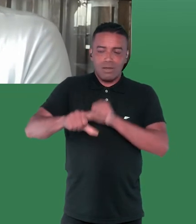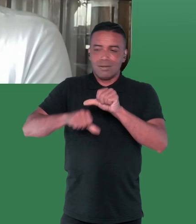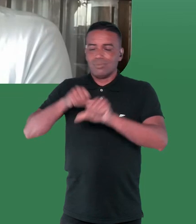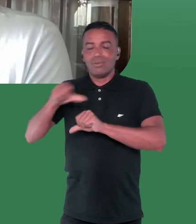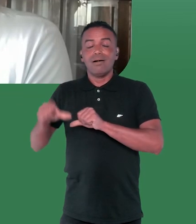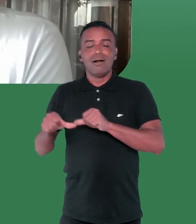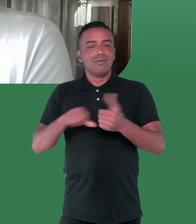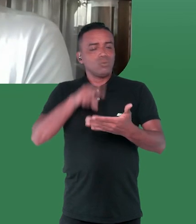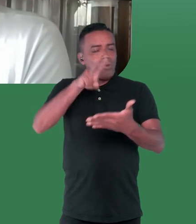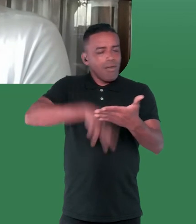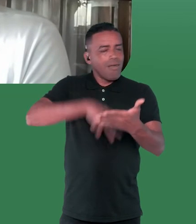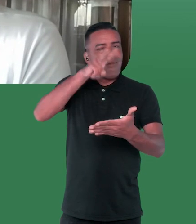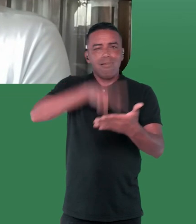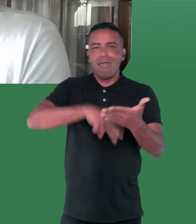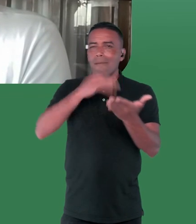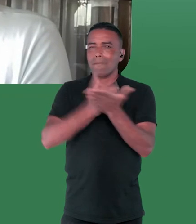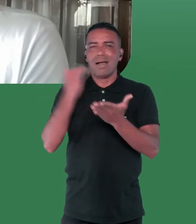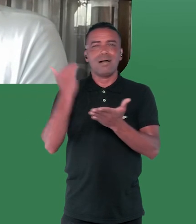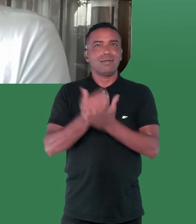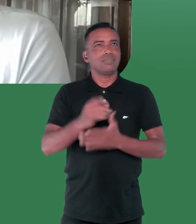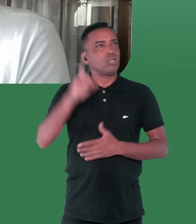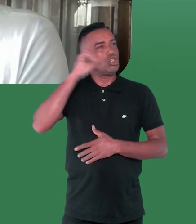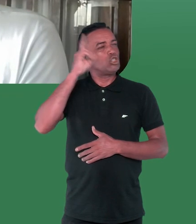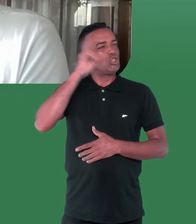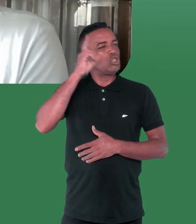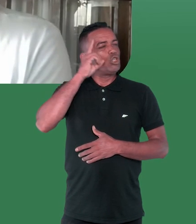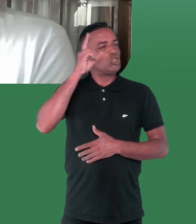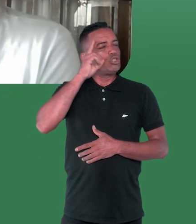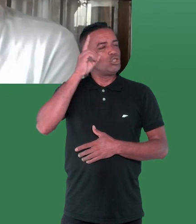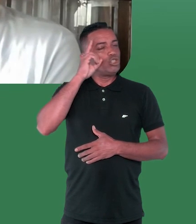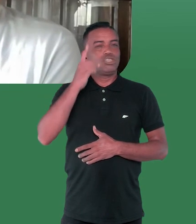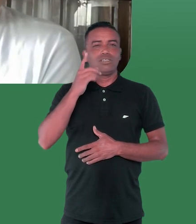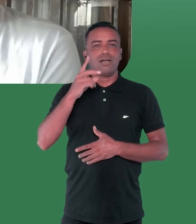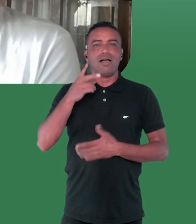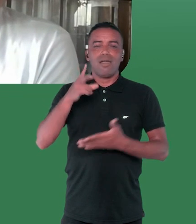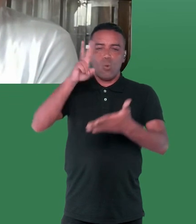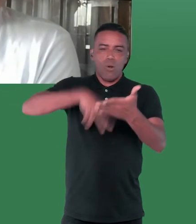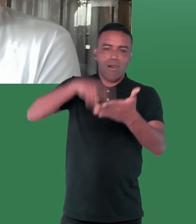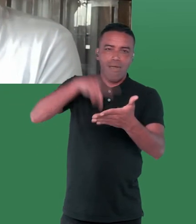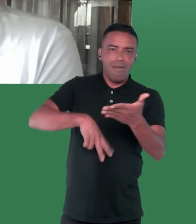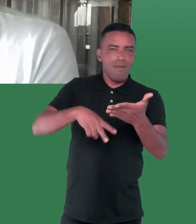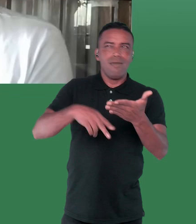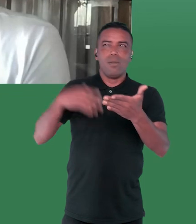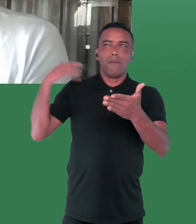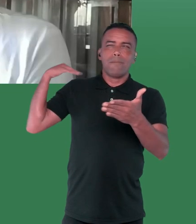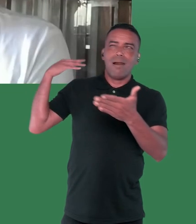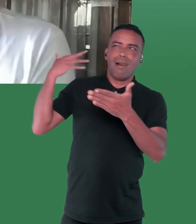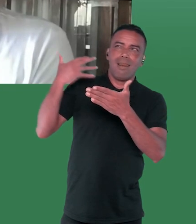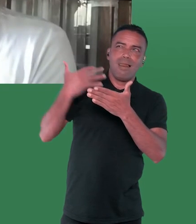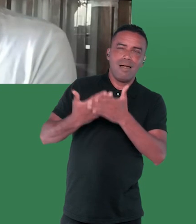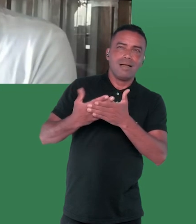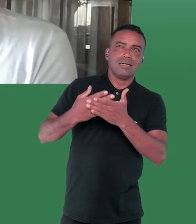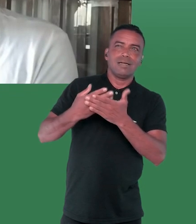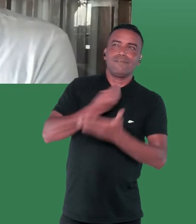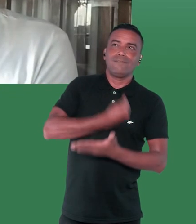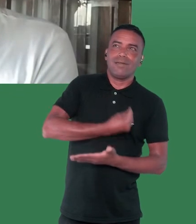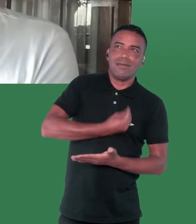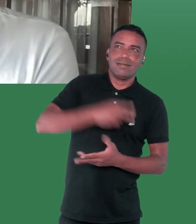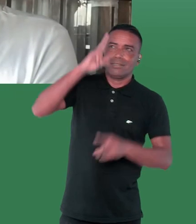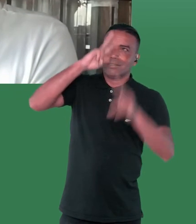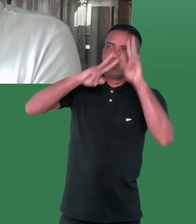que ir mudando, lendo mais. Porque cada dia que eu vivo, e quando eu releio isso que eu